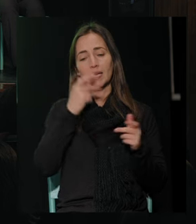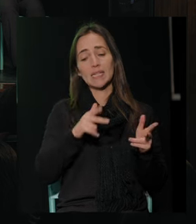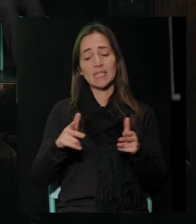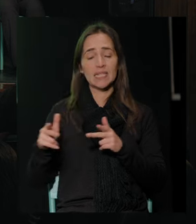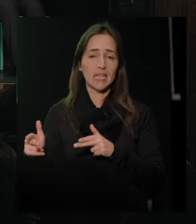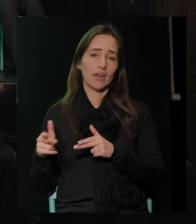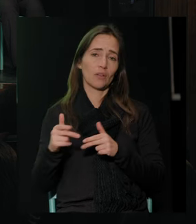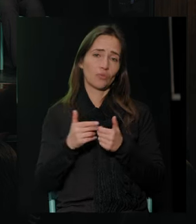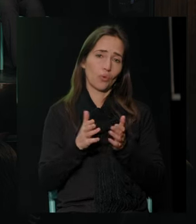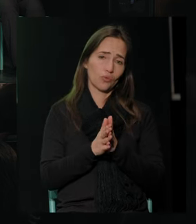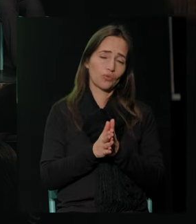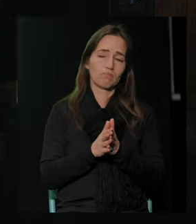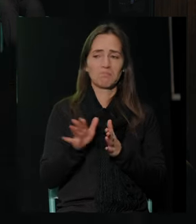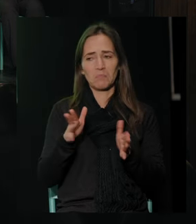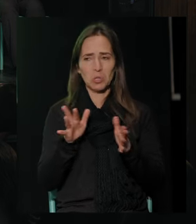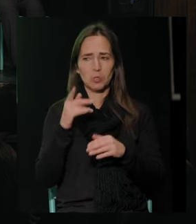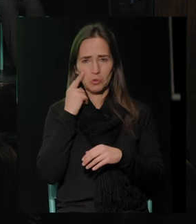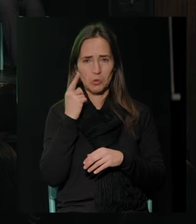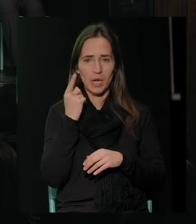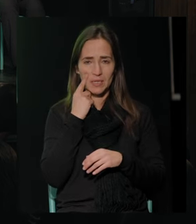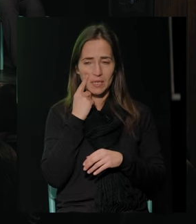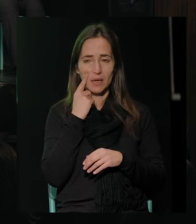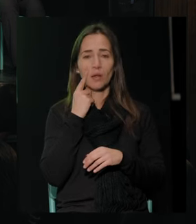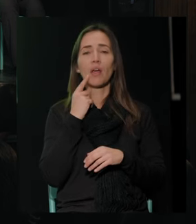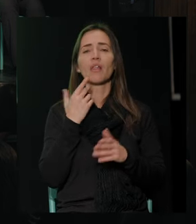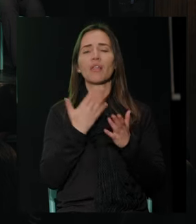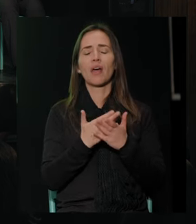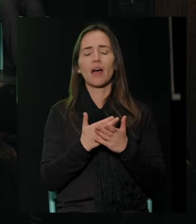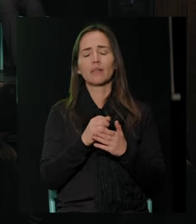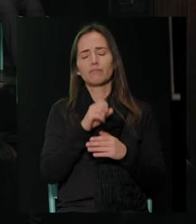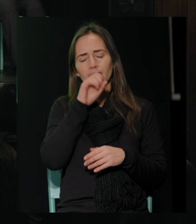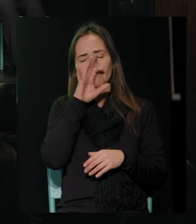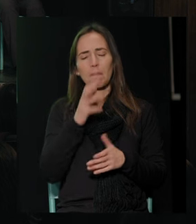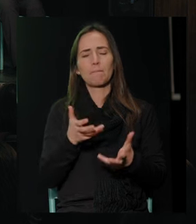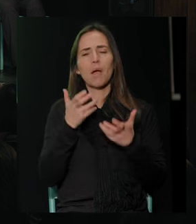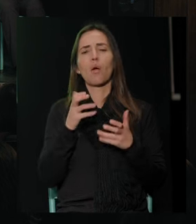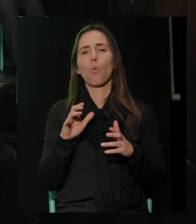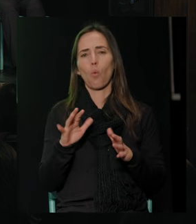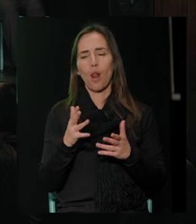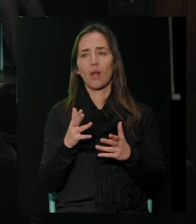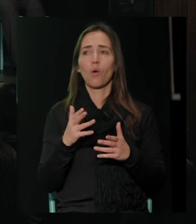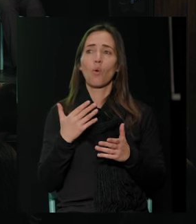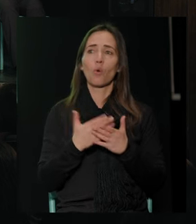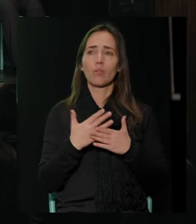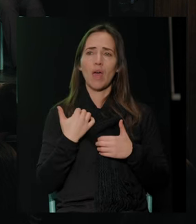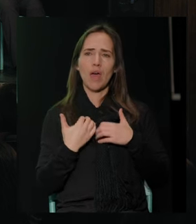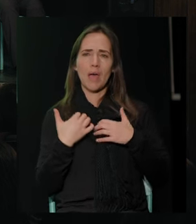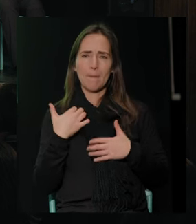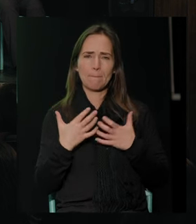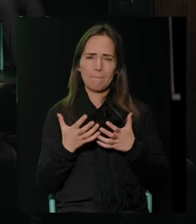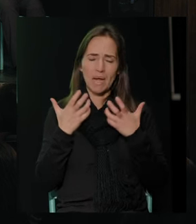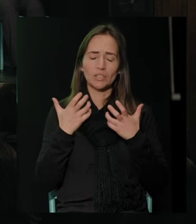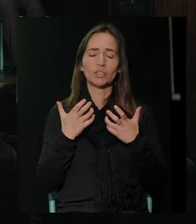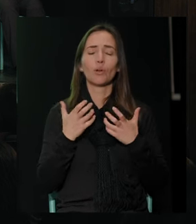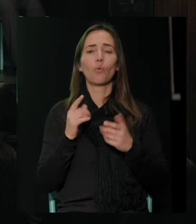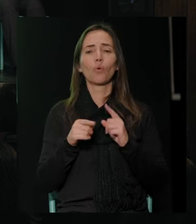ou menos conhece. Qual foi o que mais o impressionou ou que mais inquietação lhe causa e que soluções